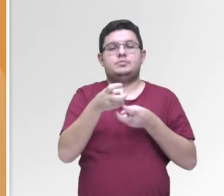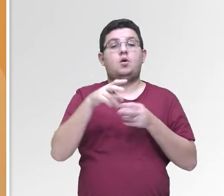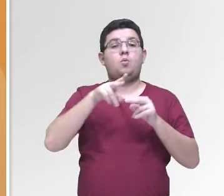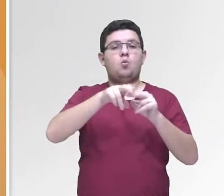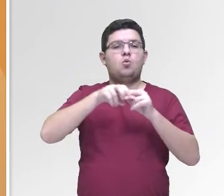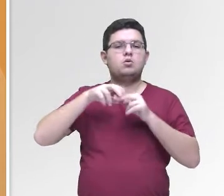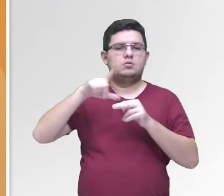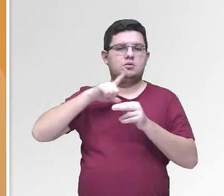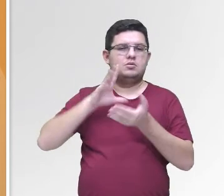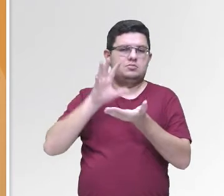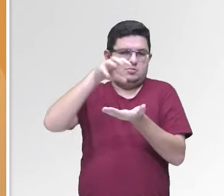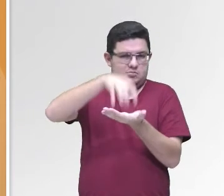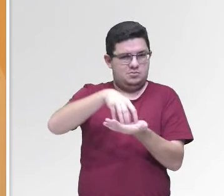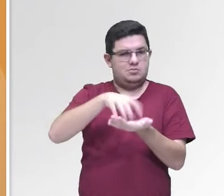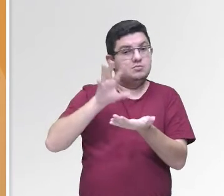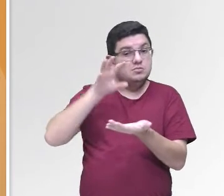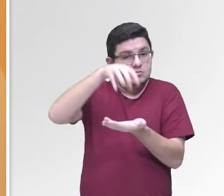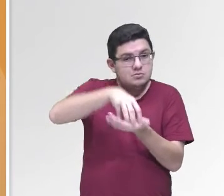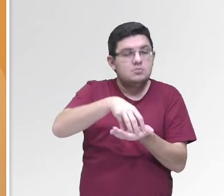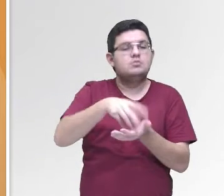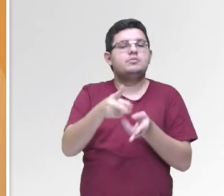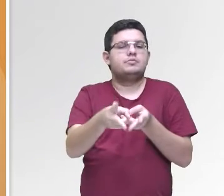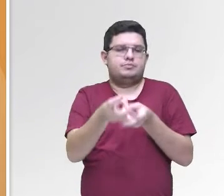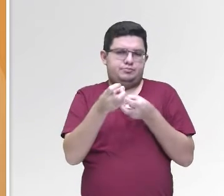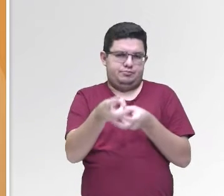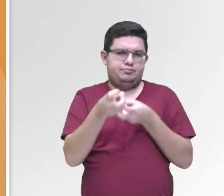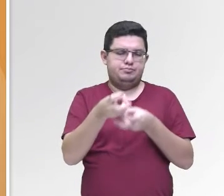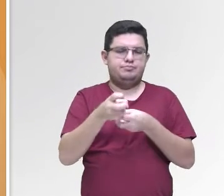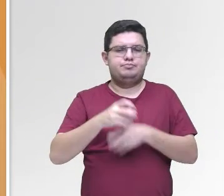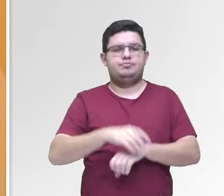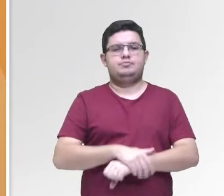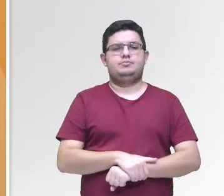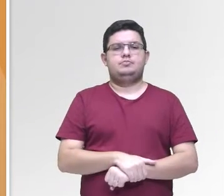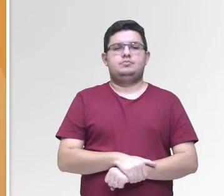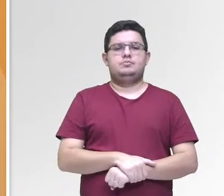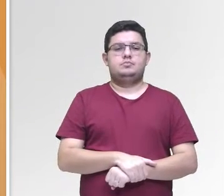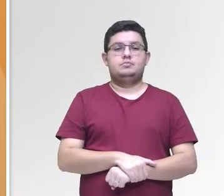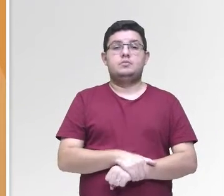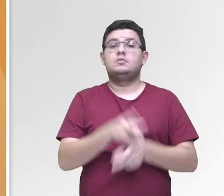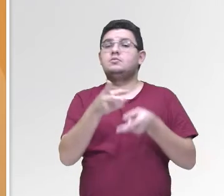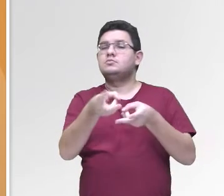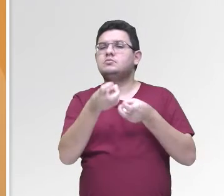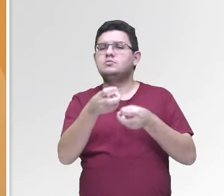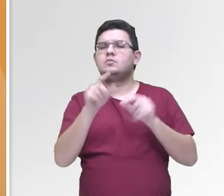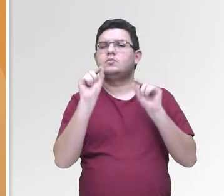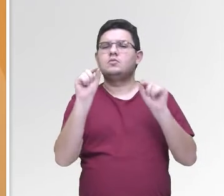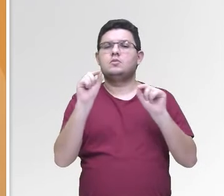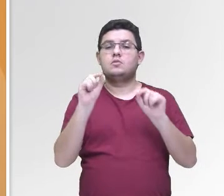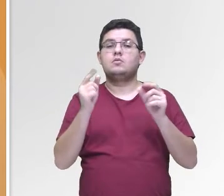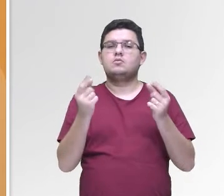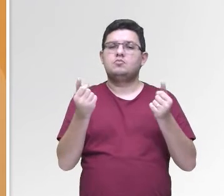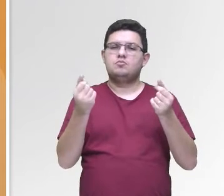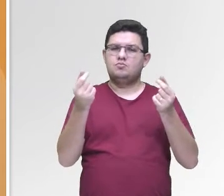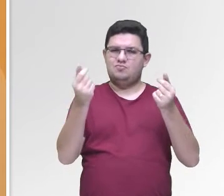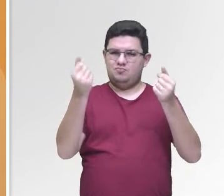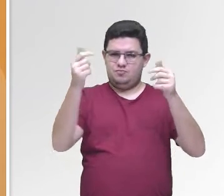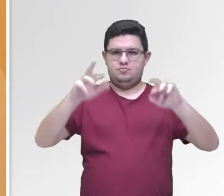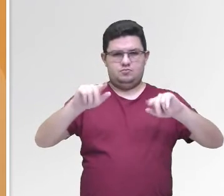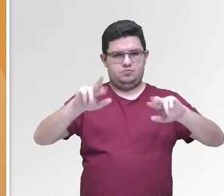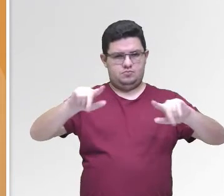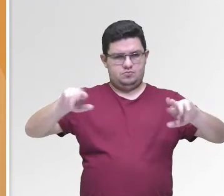era justamente formar colônias com o objetivo de extrair riquezas,